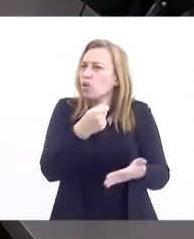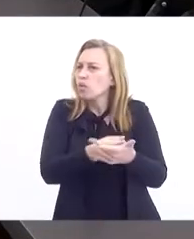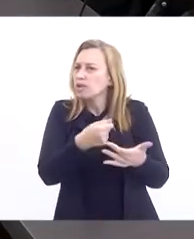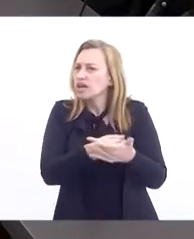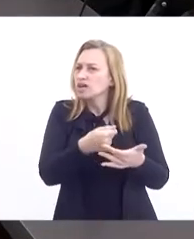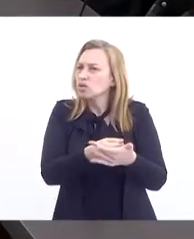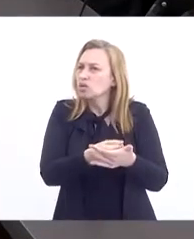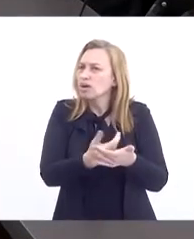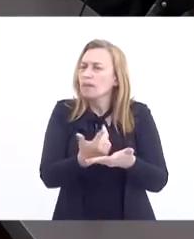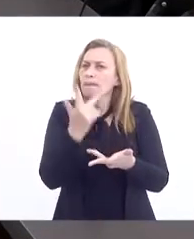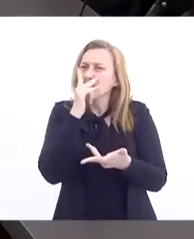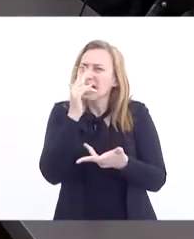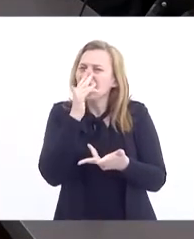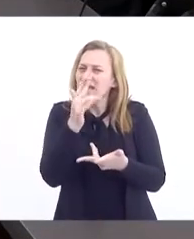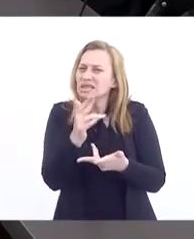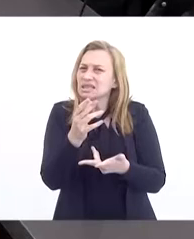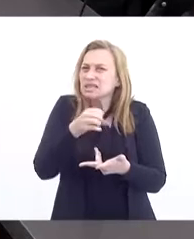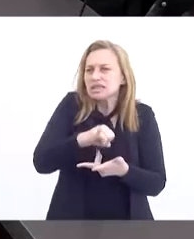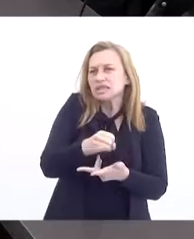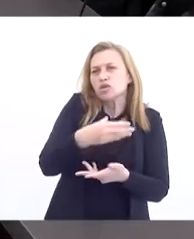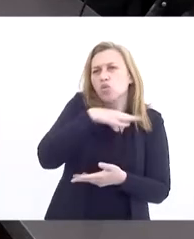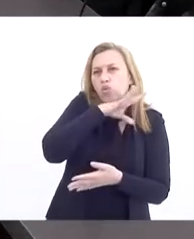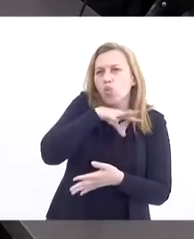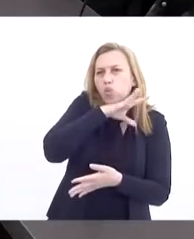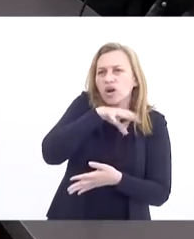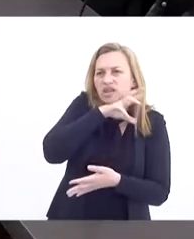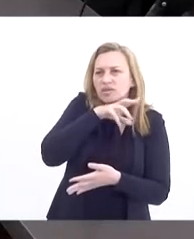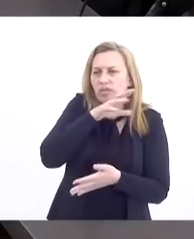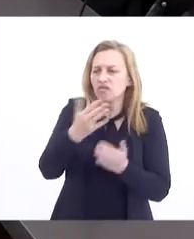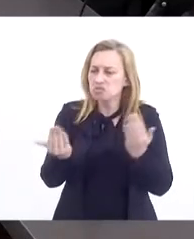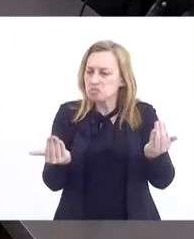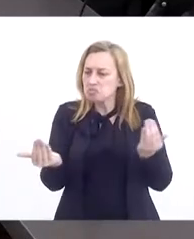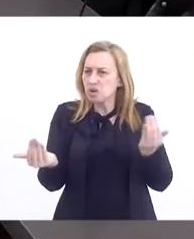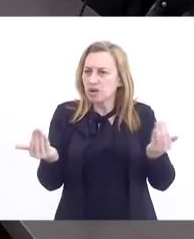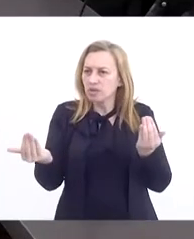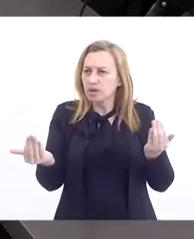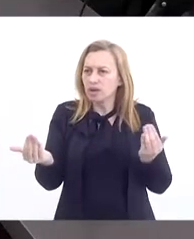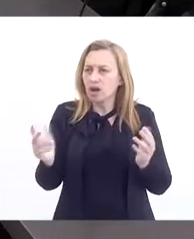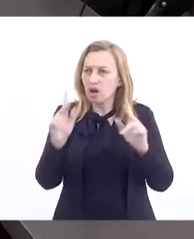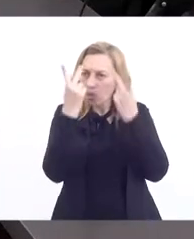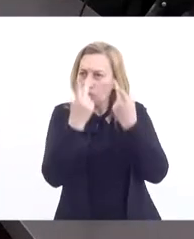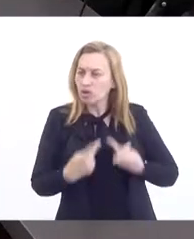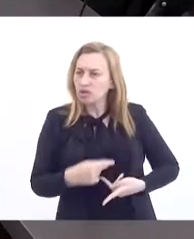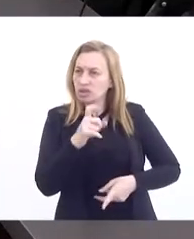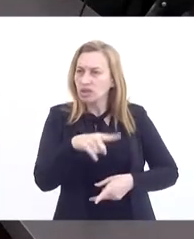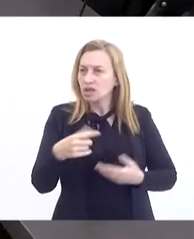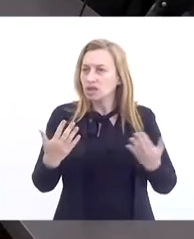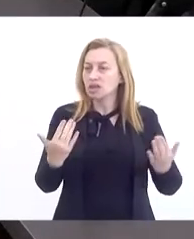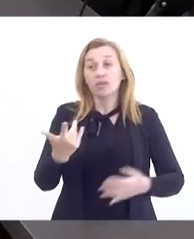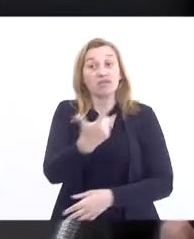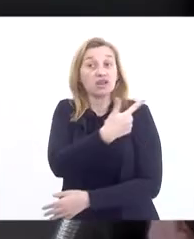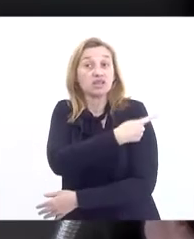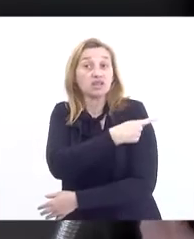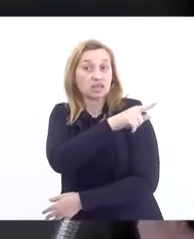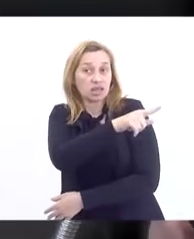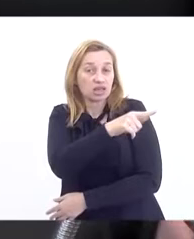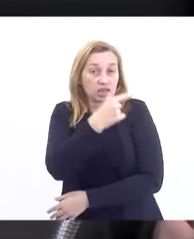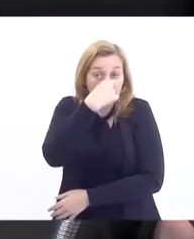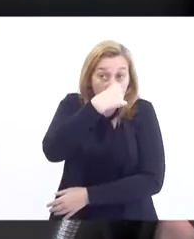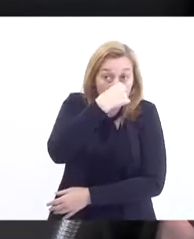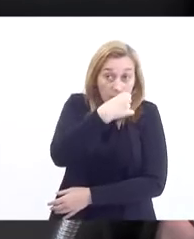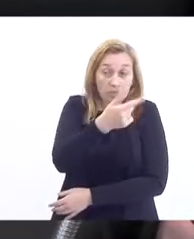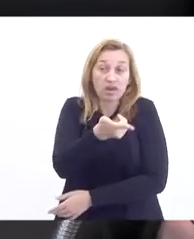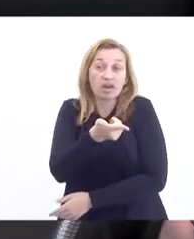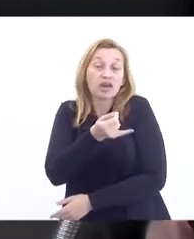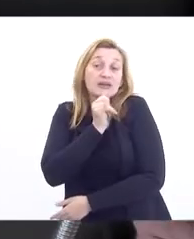me parece que se o animal... Vou fazer o paralelo aos humanos, né? Nós temos aí a vacina da gripe, por exemplo,